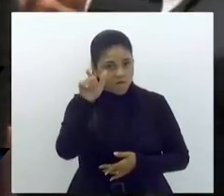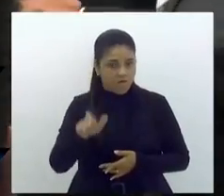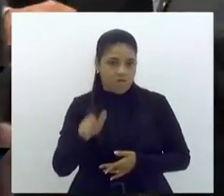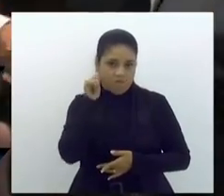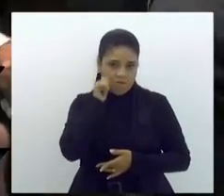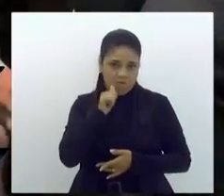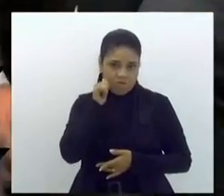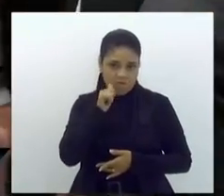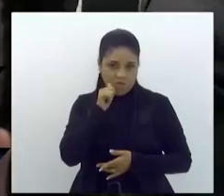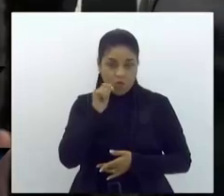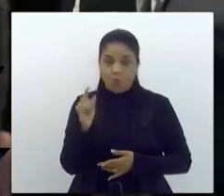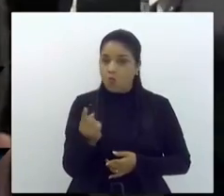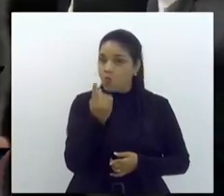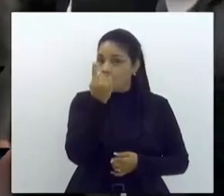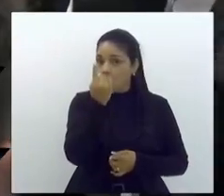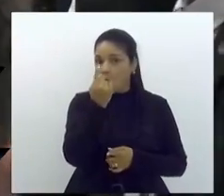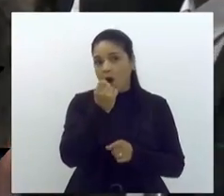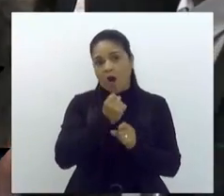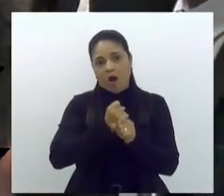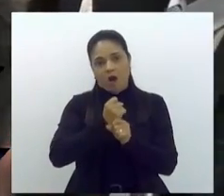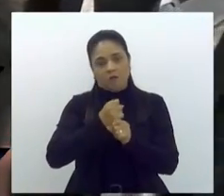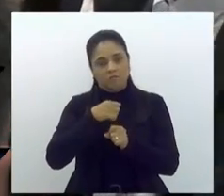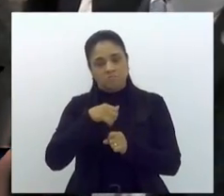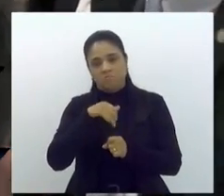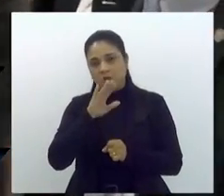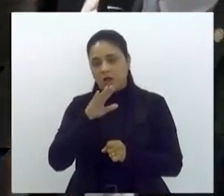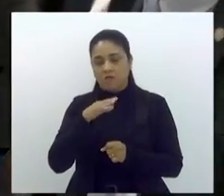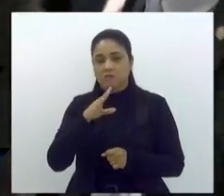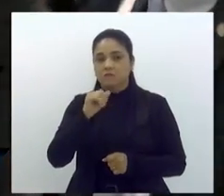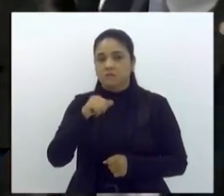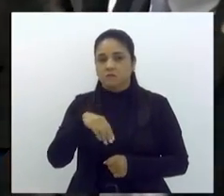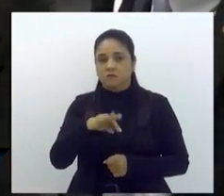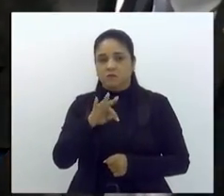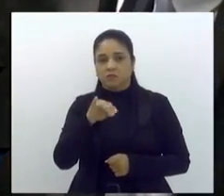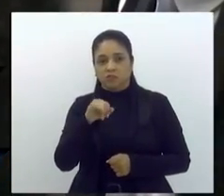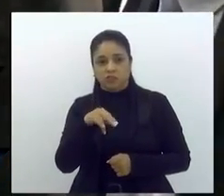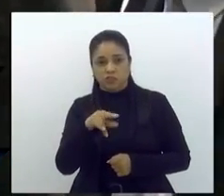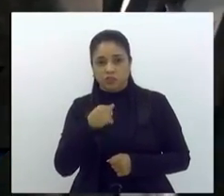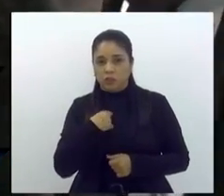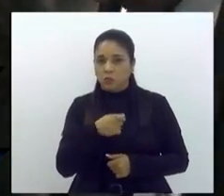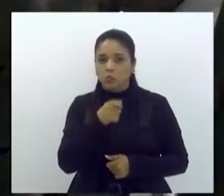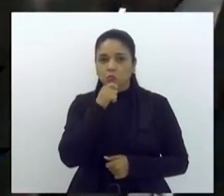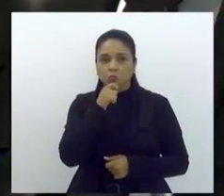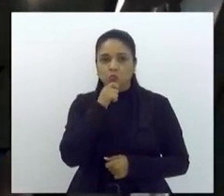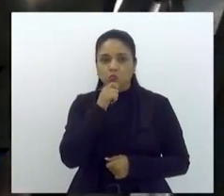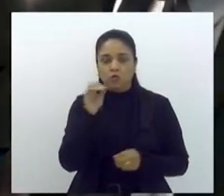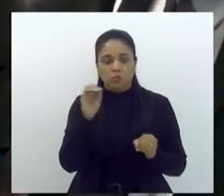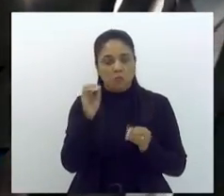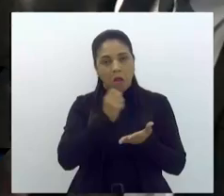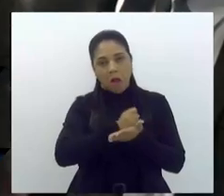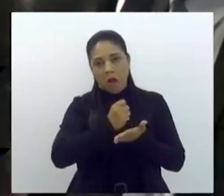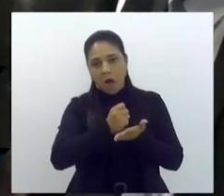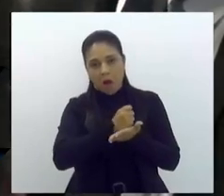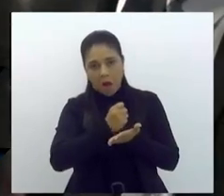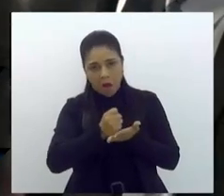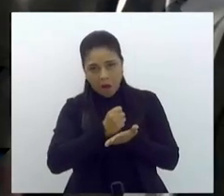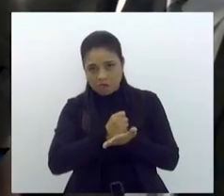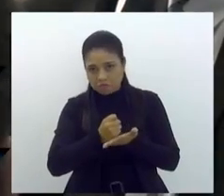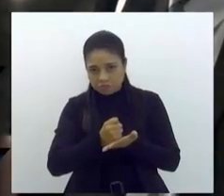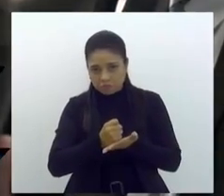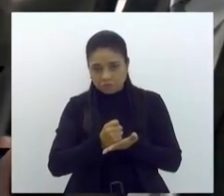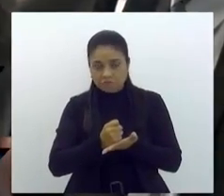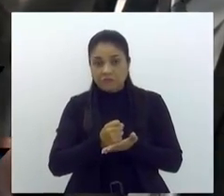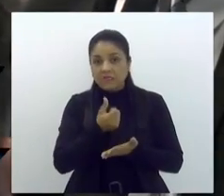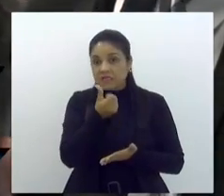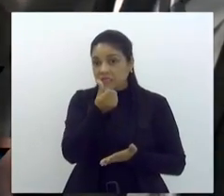que há mais de um ano ela confirmou as cantinas viviam sem cobertura contratual e em apenas